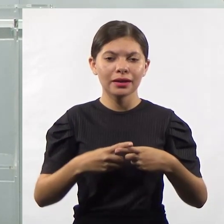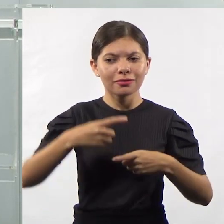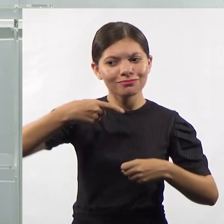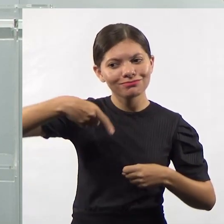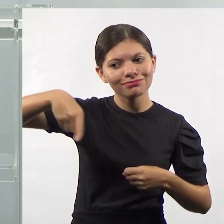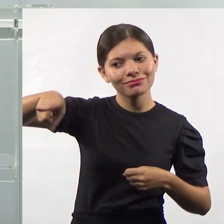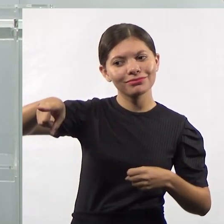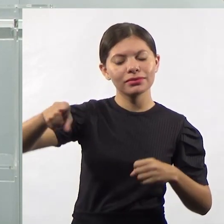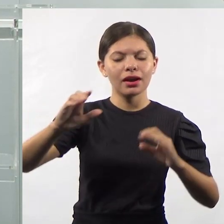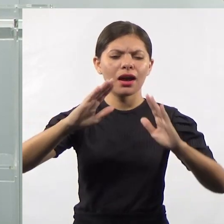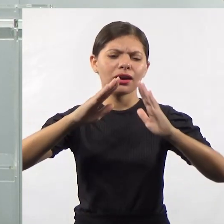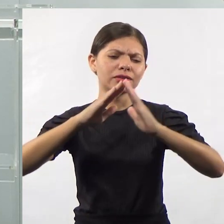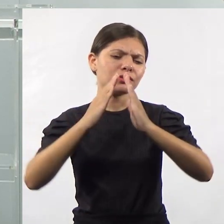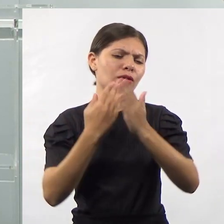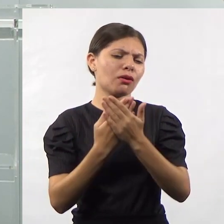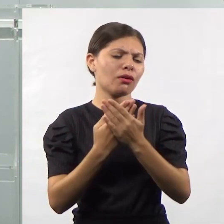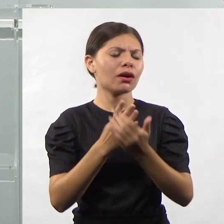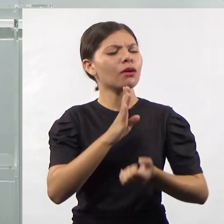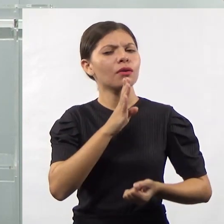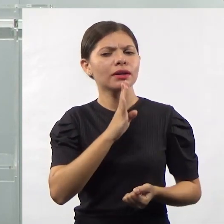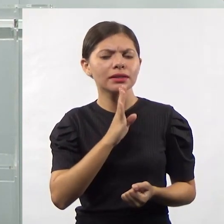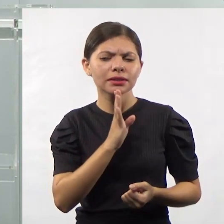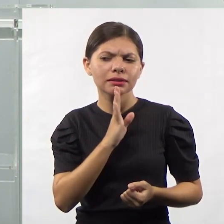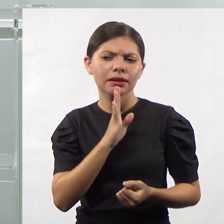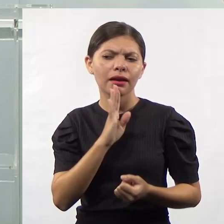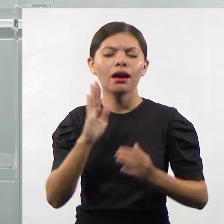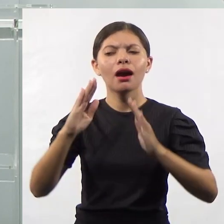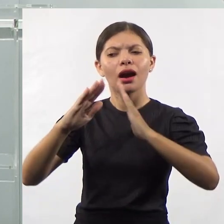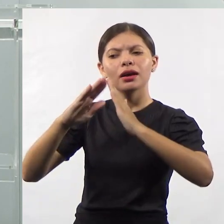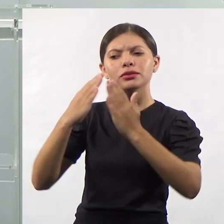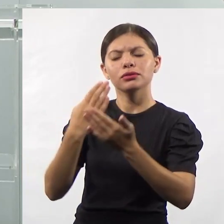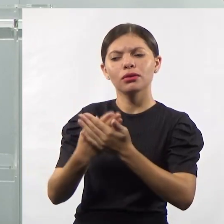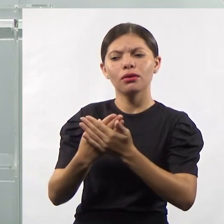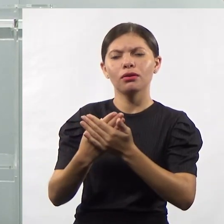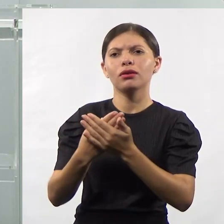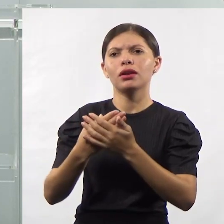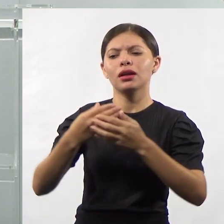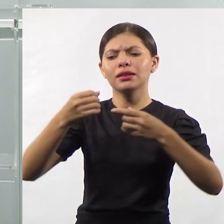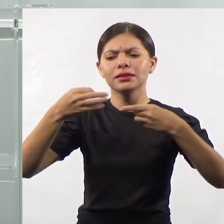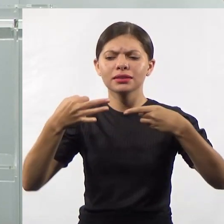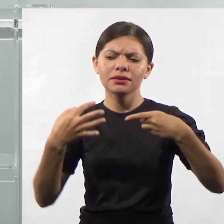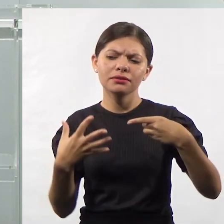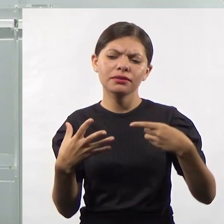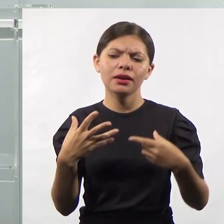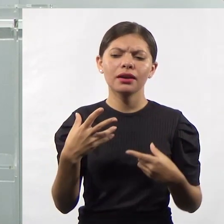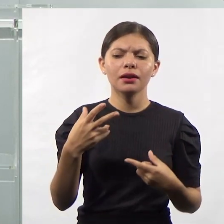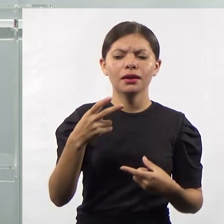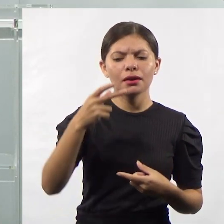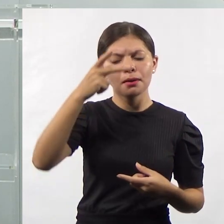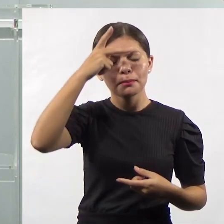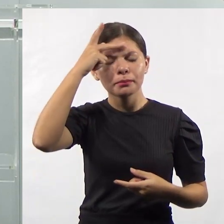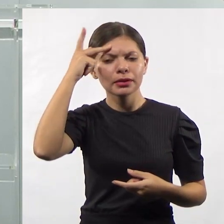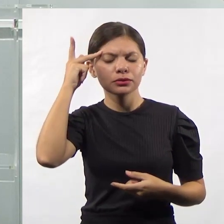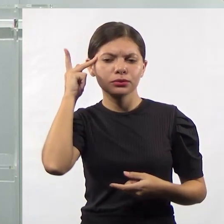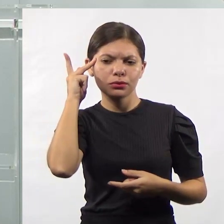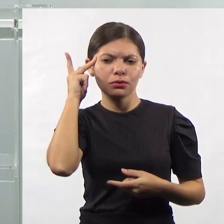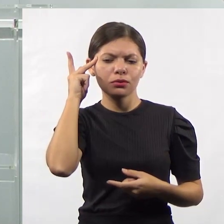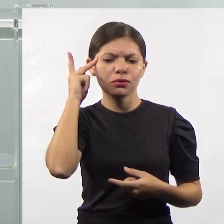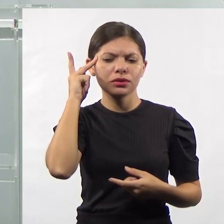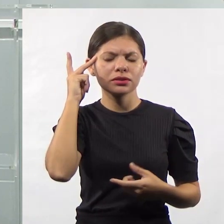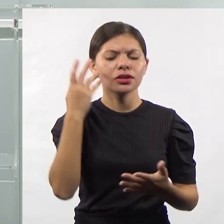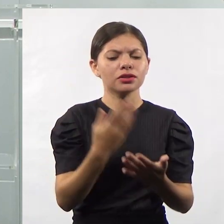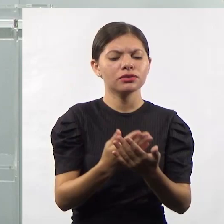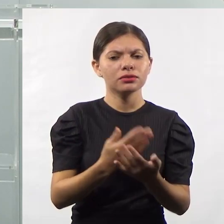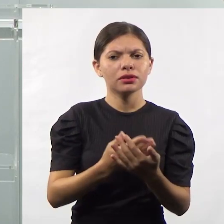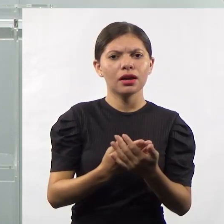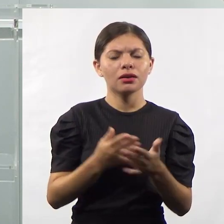vocês irem à escola e conhecer essa escola e descrever as pessoas que estudaram nessa